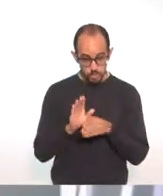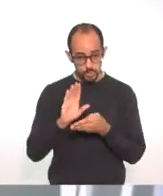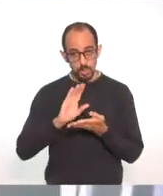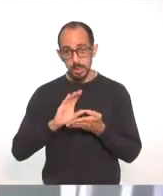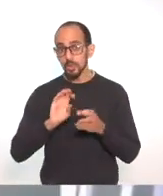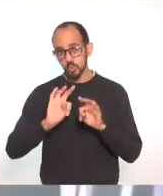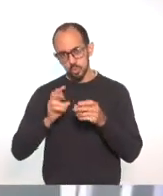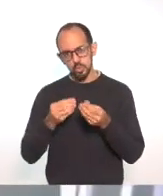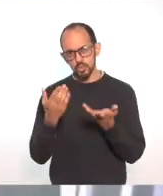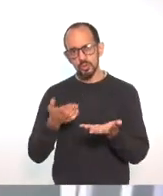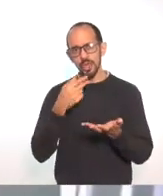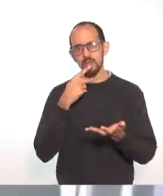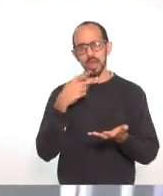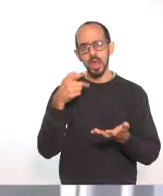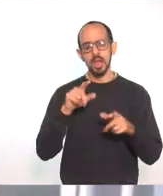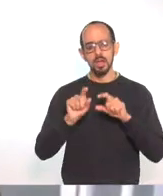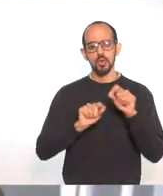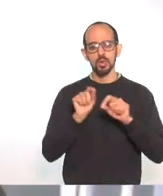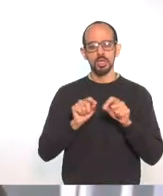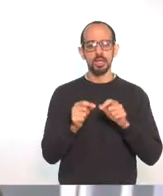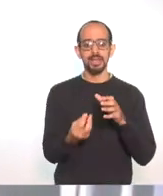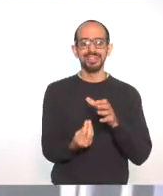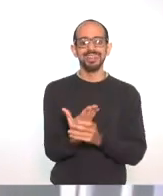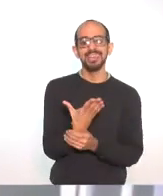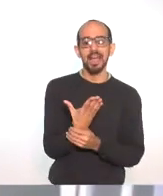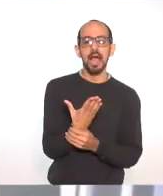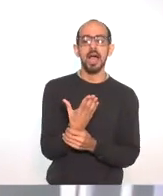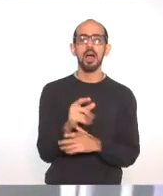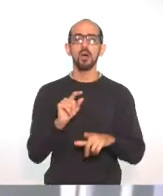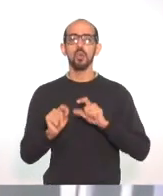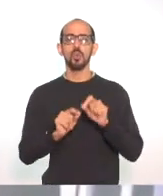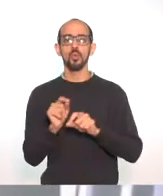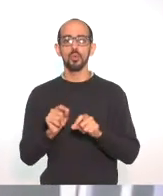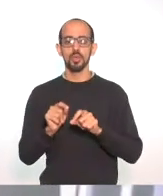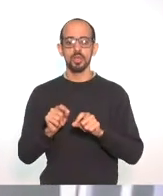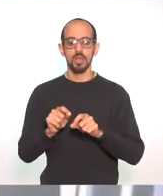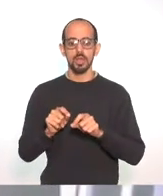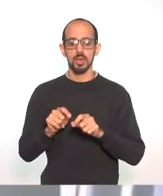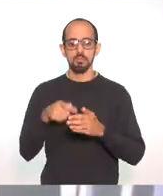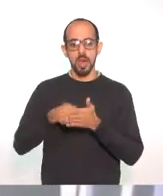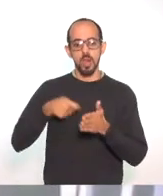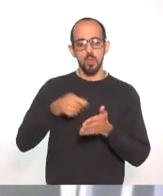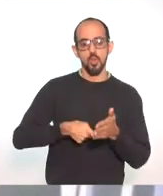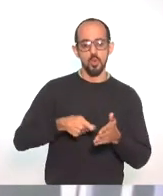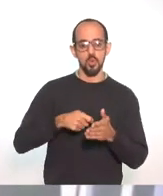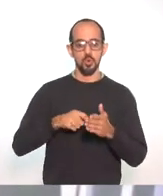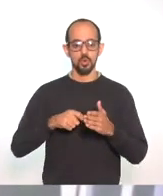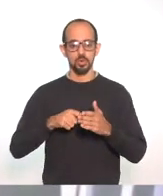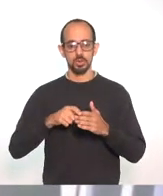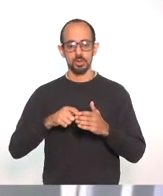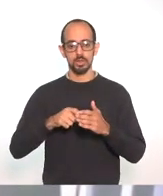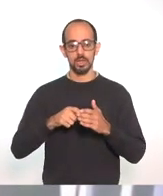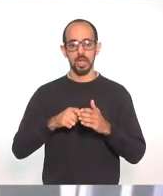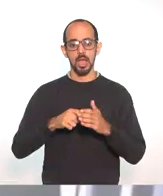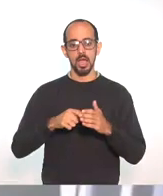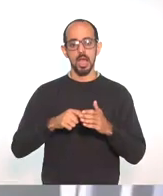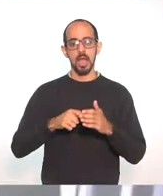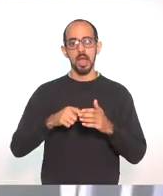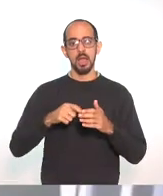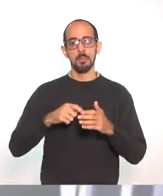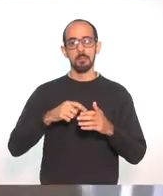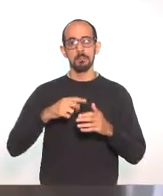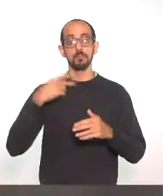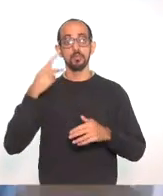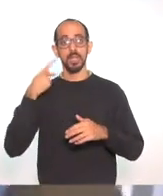Cruz que é de criar instituir uma frente parlamentar intermunicipal no âmbito da região metropolitana parece muito